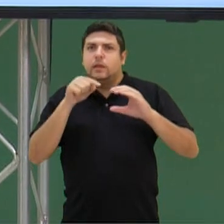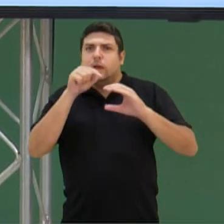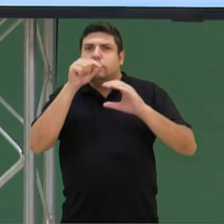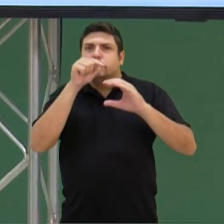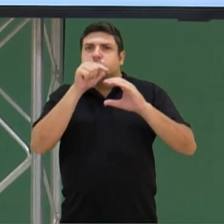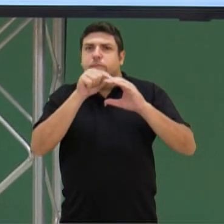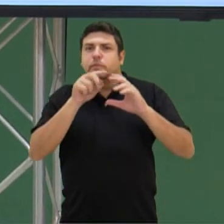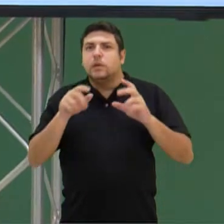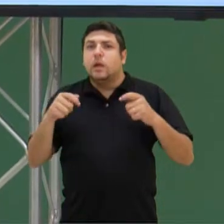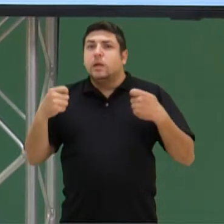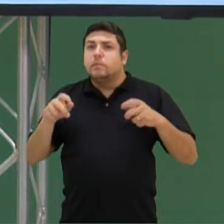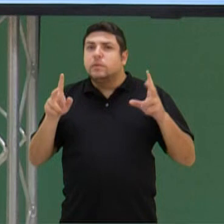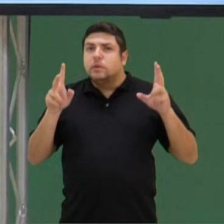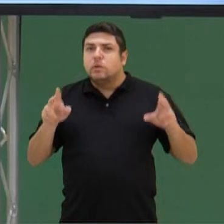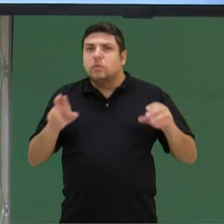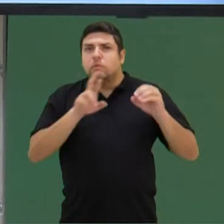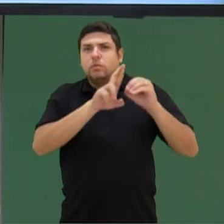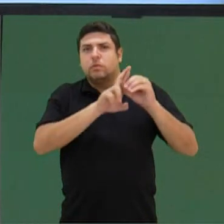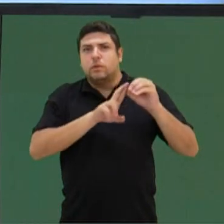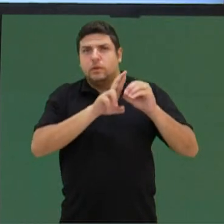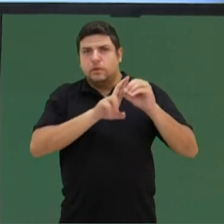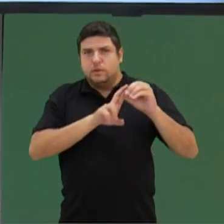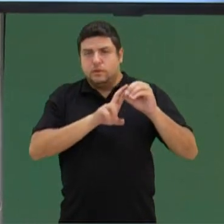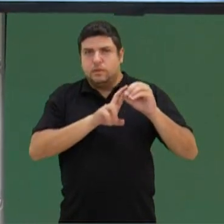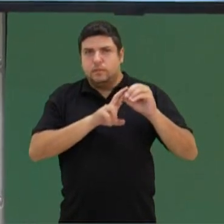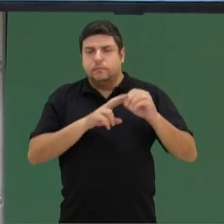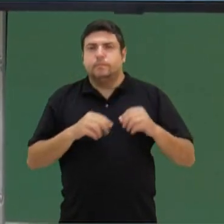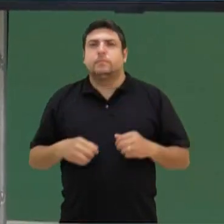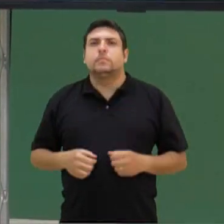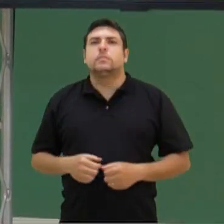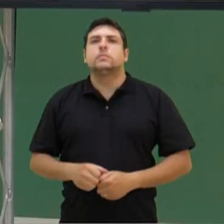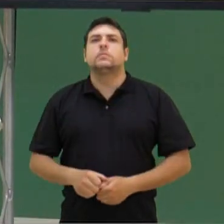ser igual ao raio. Mas vamos lá. Primeiro,